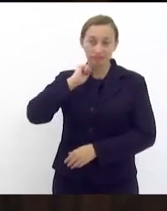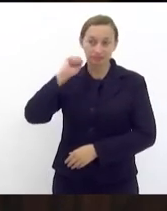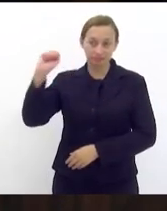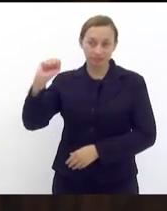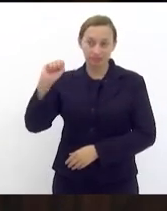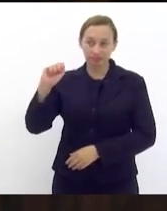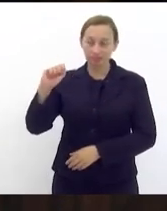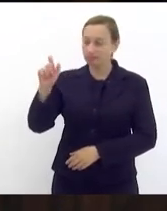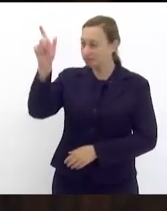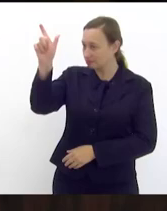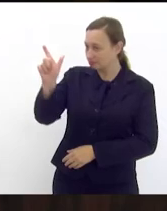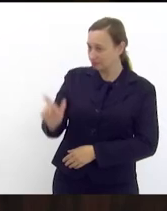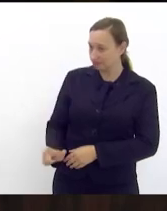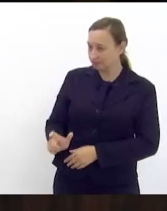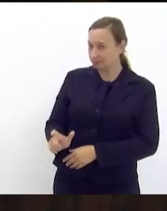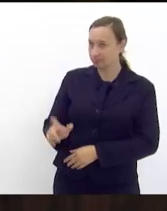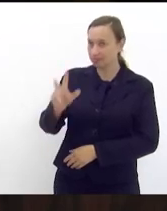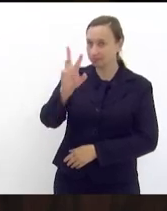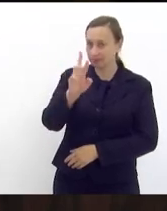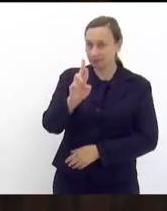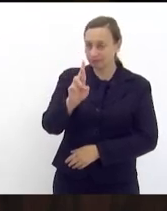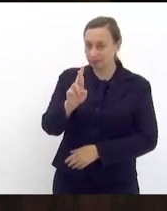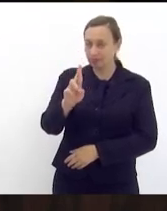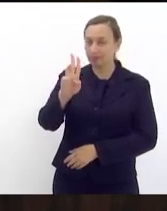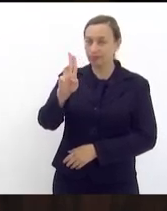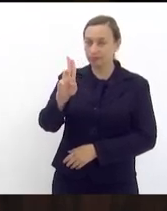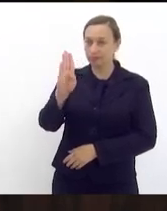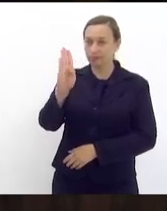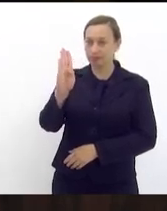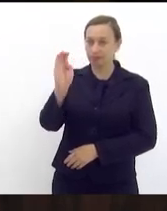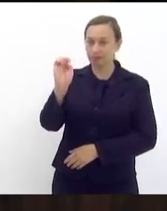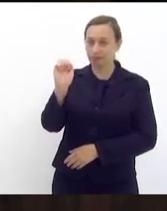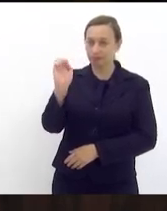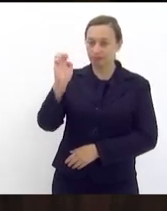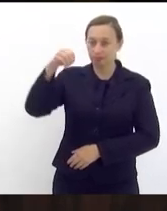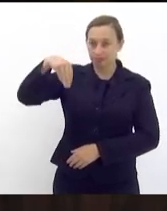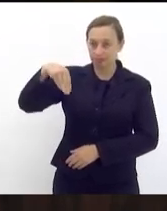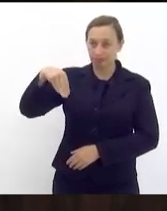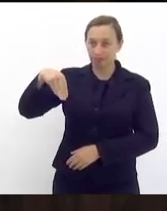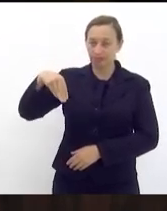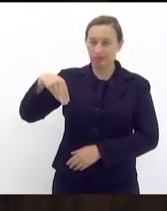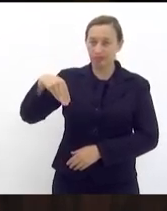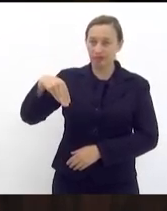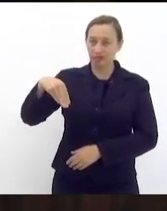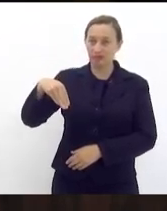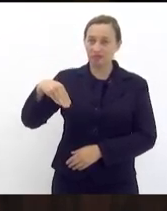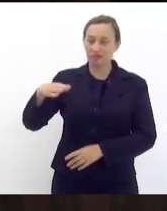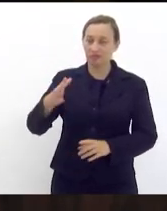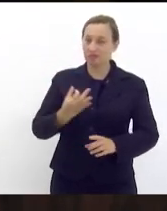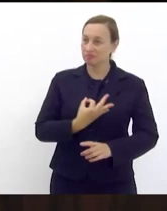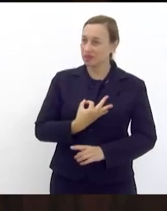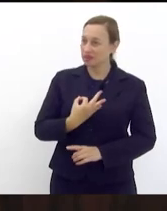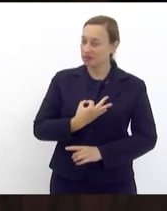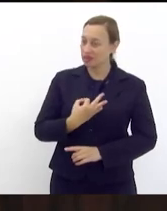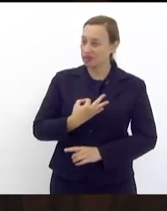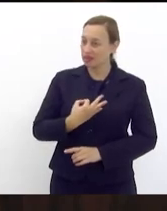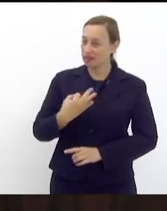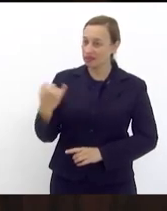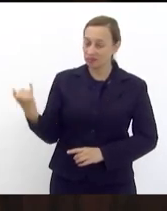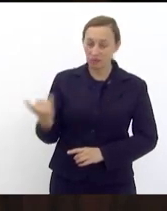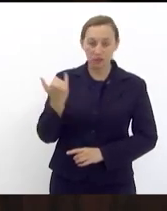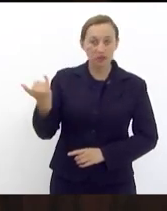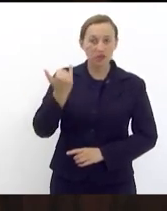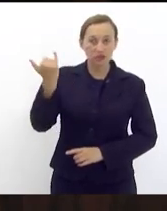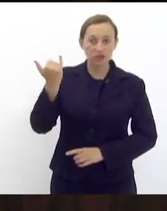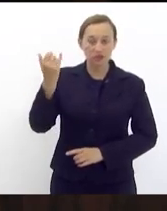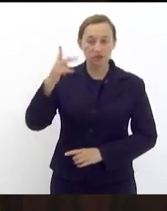senhor Rubem Vieira de Souza, maior honraria oferecida por este parlamento,